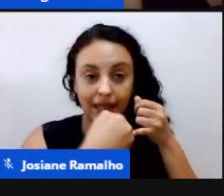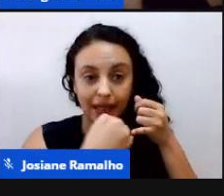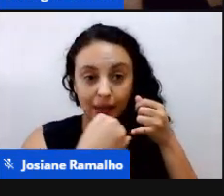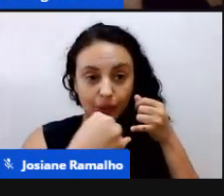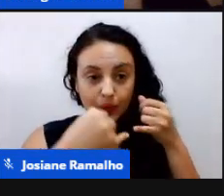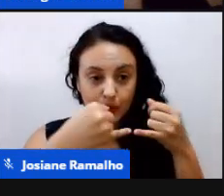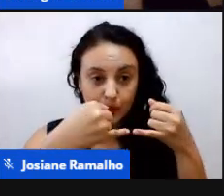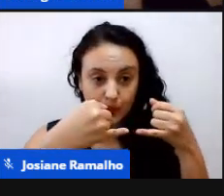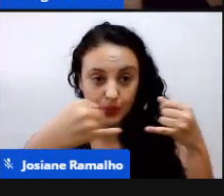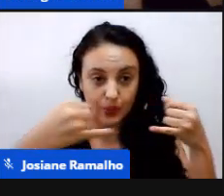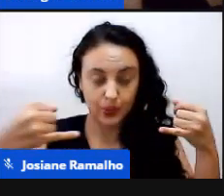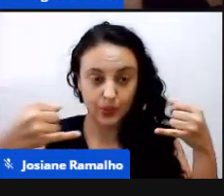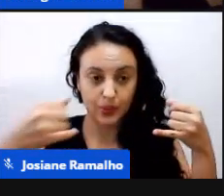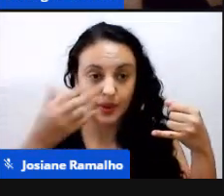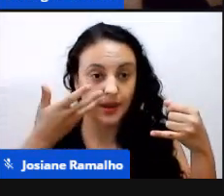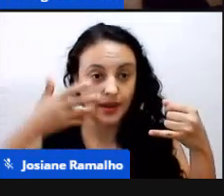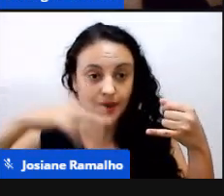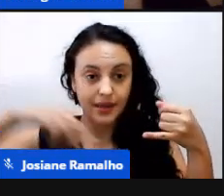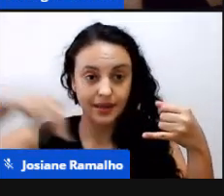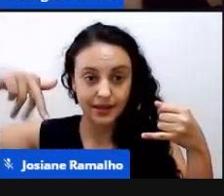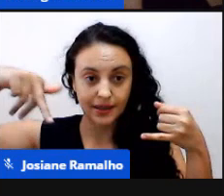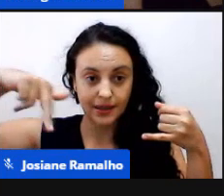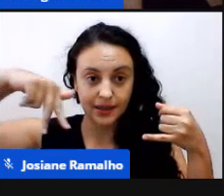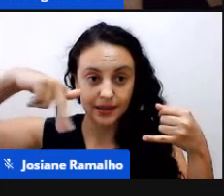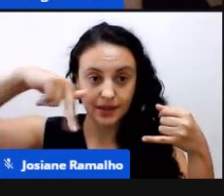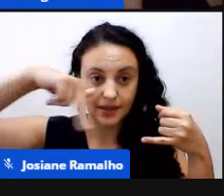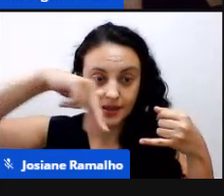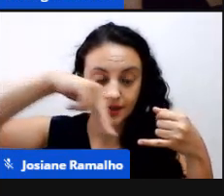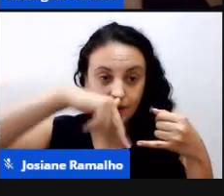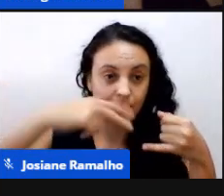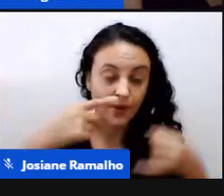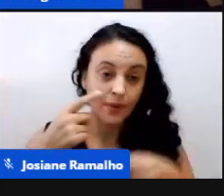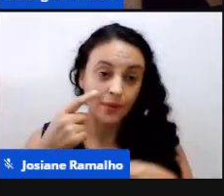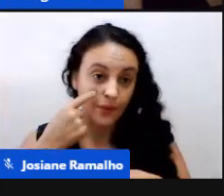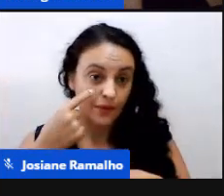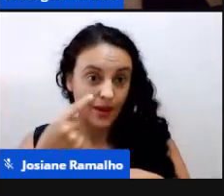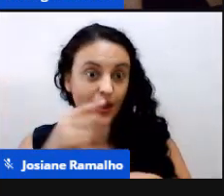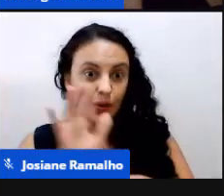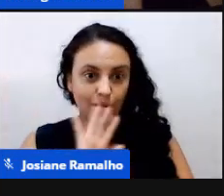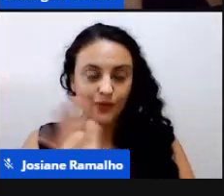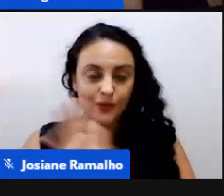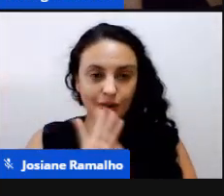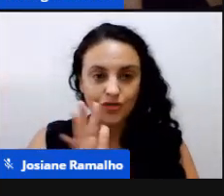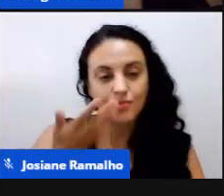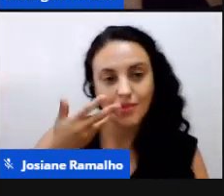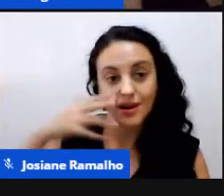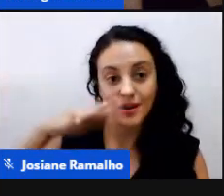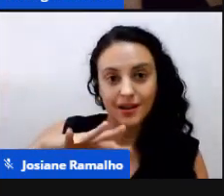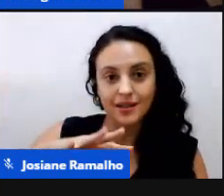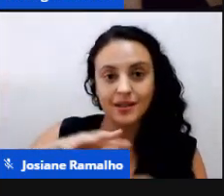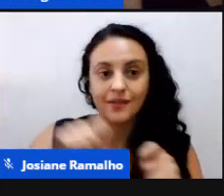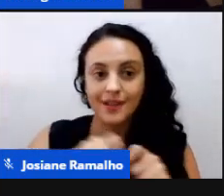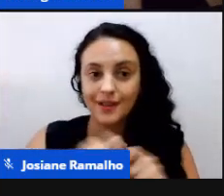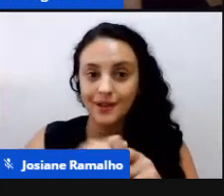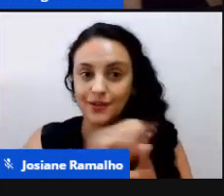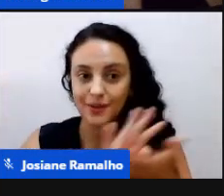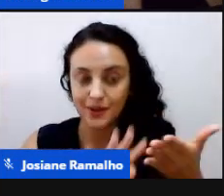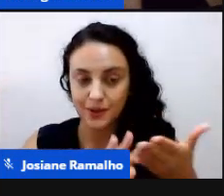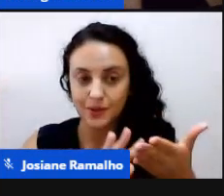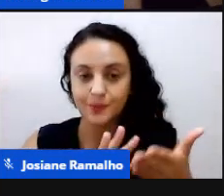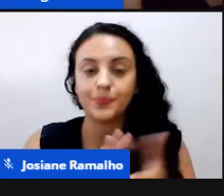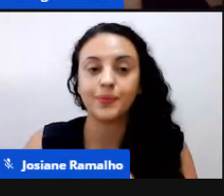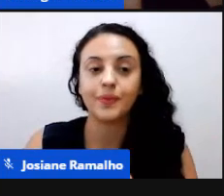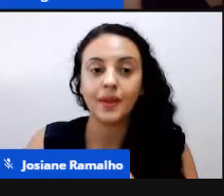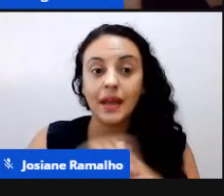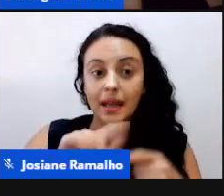vão ver uma criança do grupo 3 realizando essa atividade, que literalmente ela caminha sobre a linha.